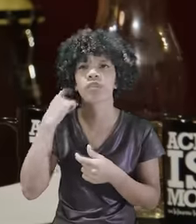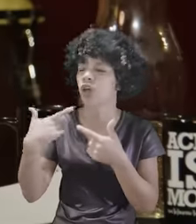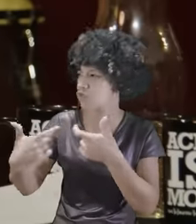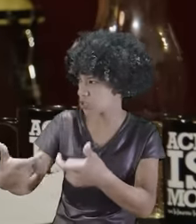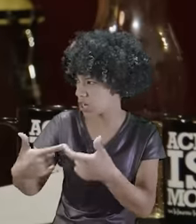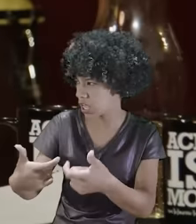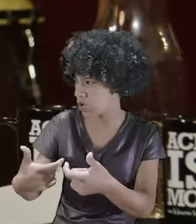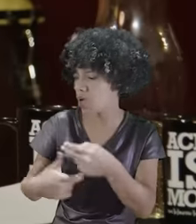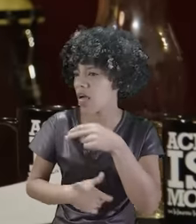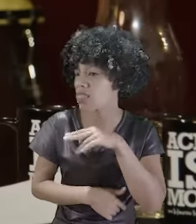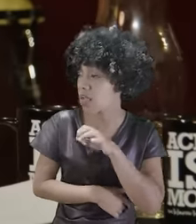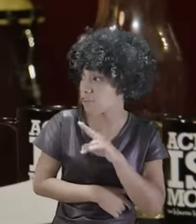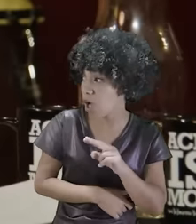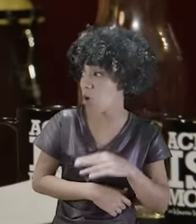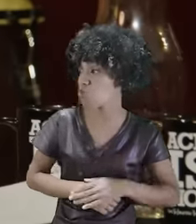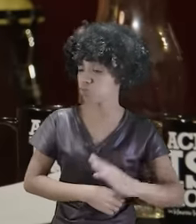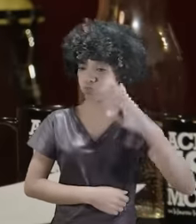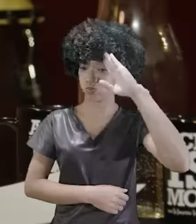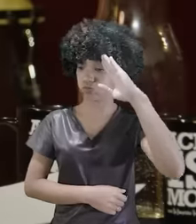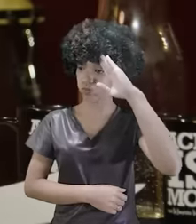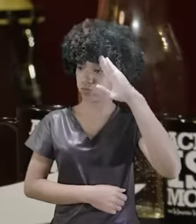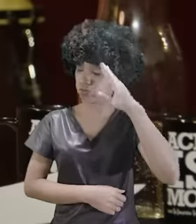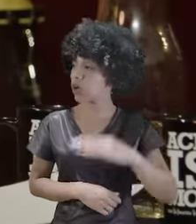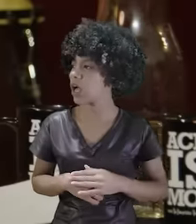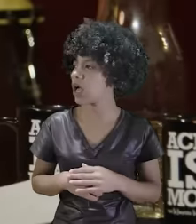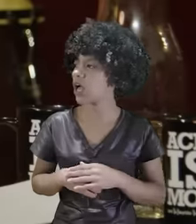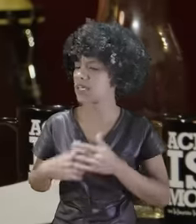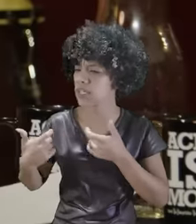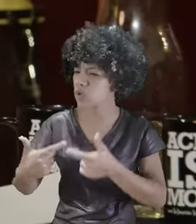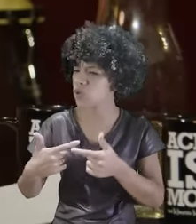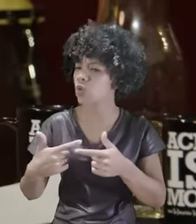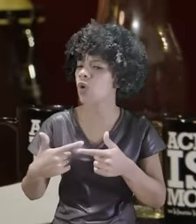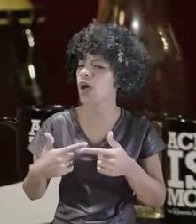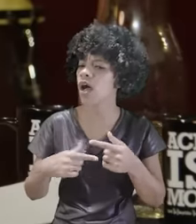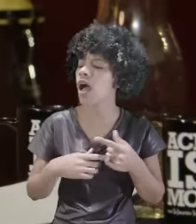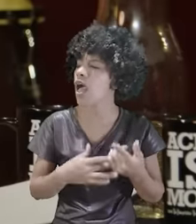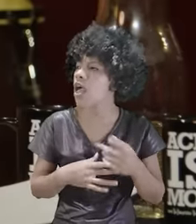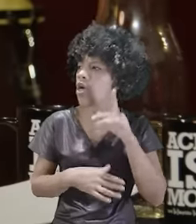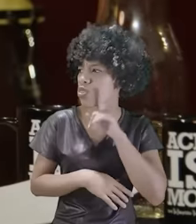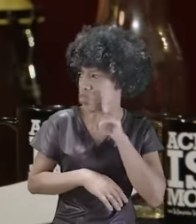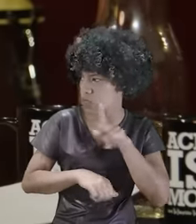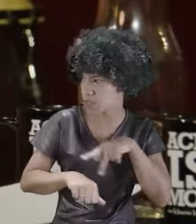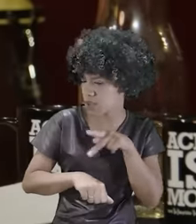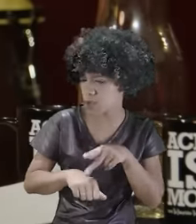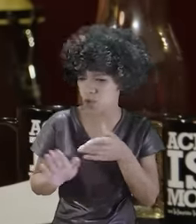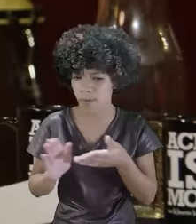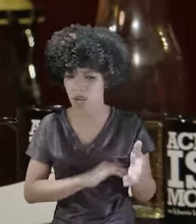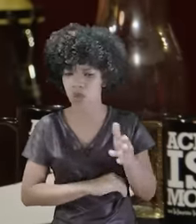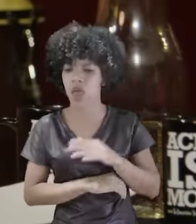fuzileiro naval fuzileiro naval soldado que o luto nos Estados Unidos e ele falou que durante o